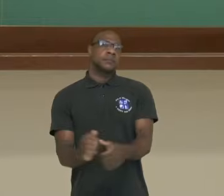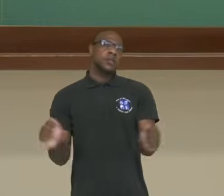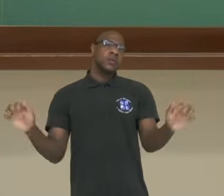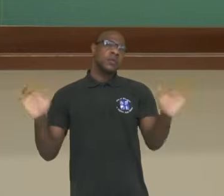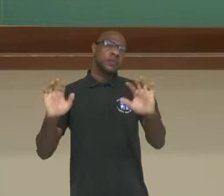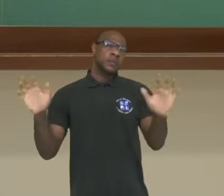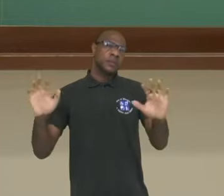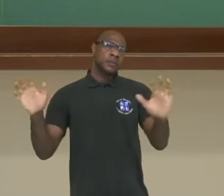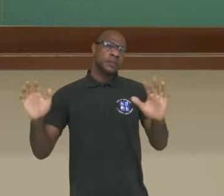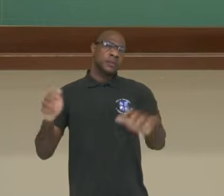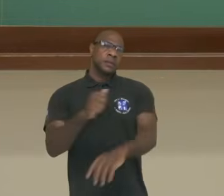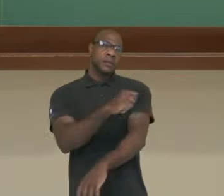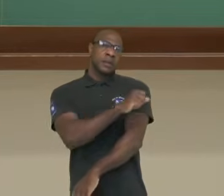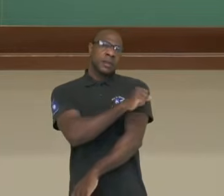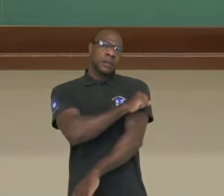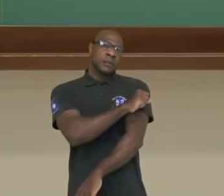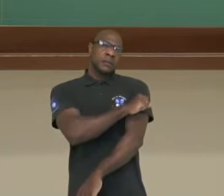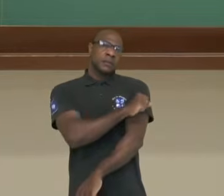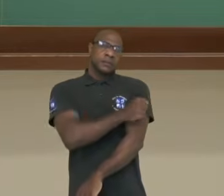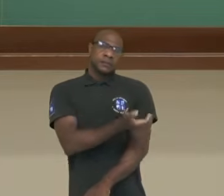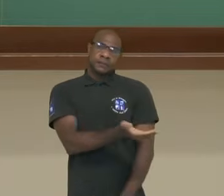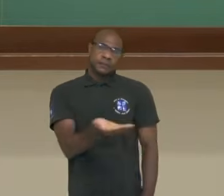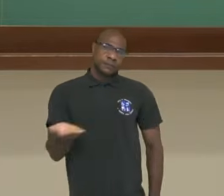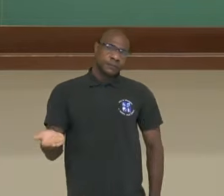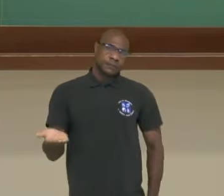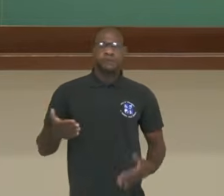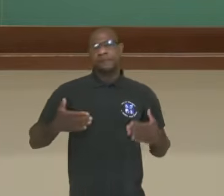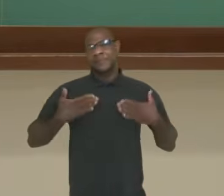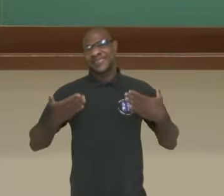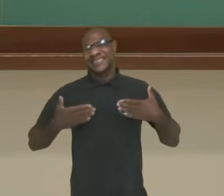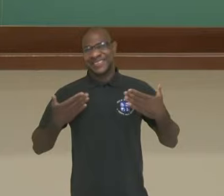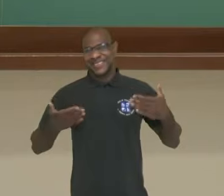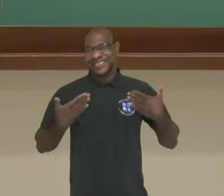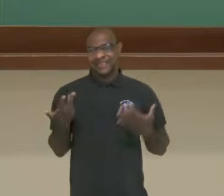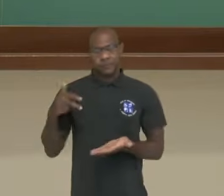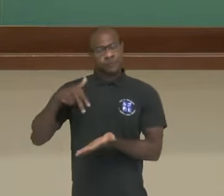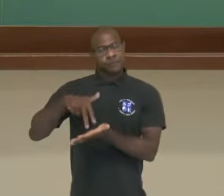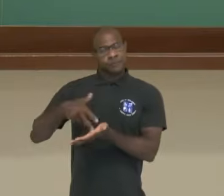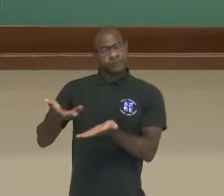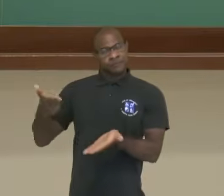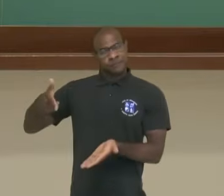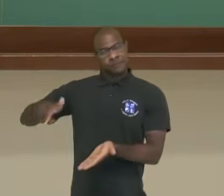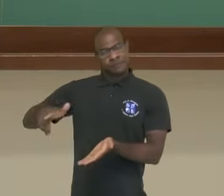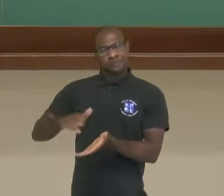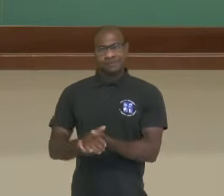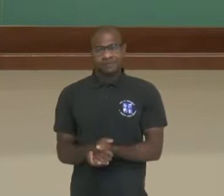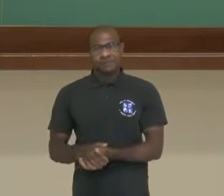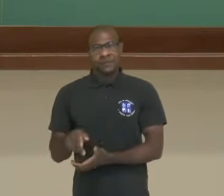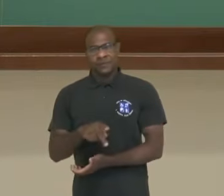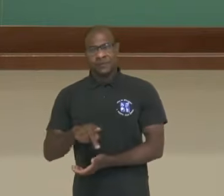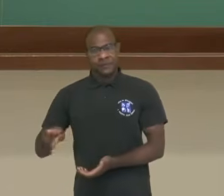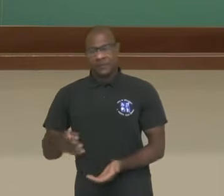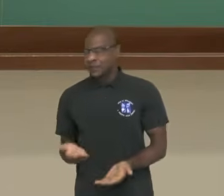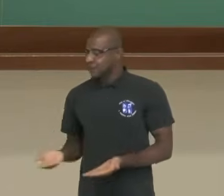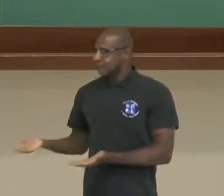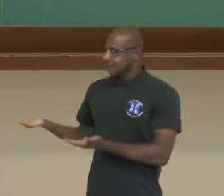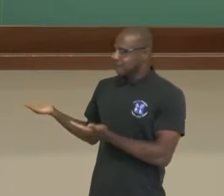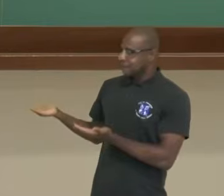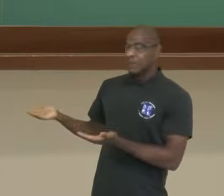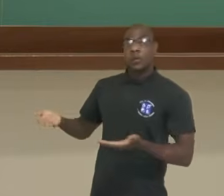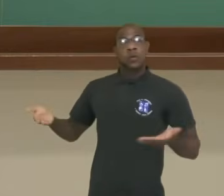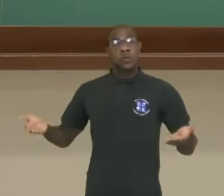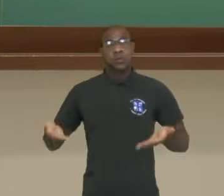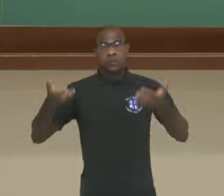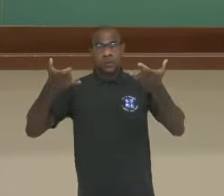Olá, queridos alunos do 8º ano. Que alegria estar aqui com você novamente, professora Elisângela. Hoje nós vamos falar sobre